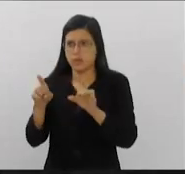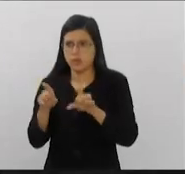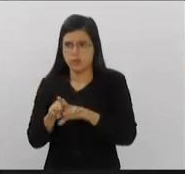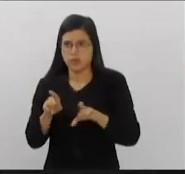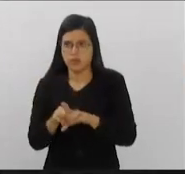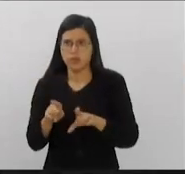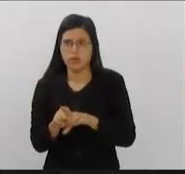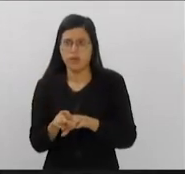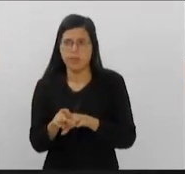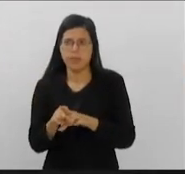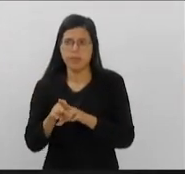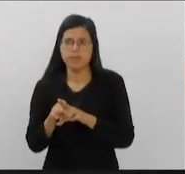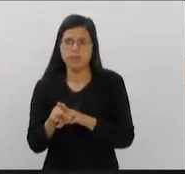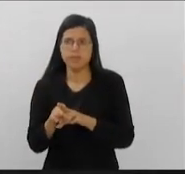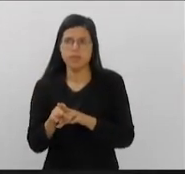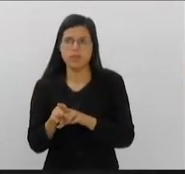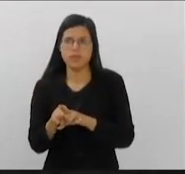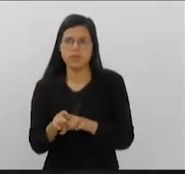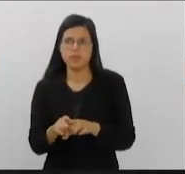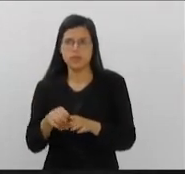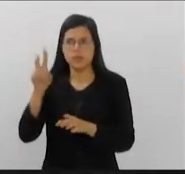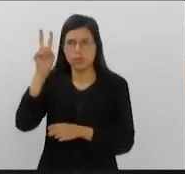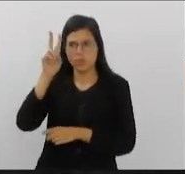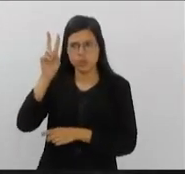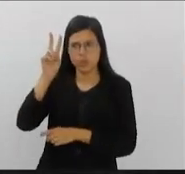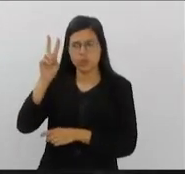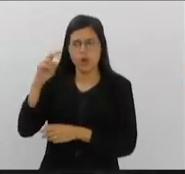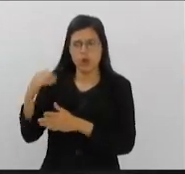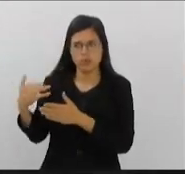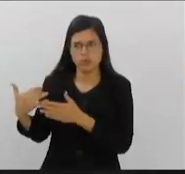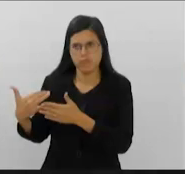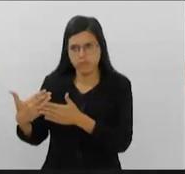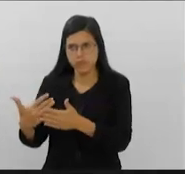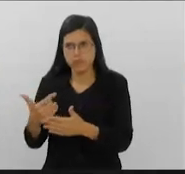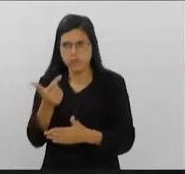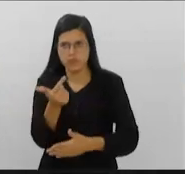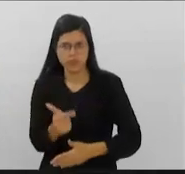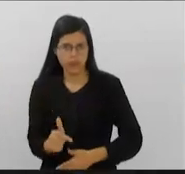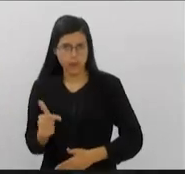que questões históricas que se repetem na